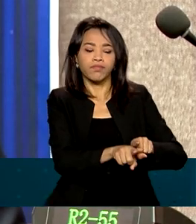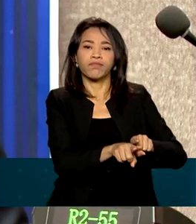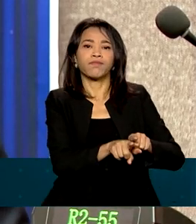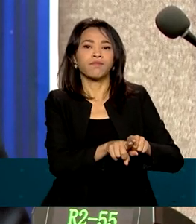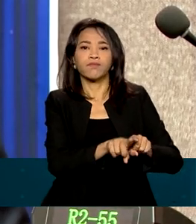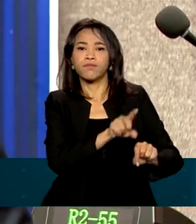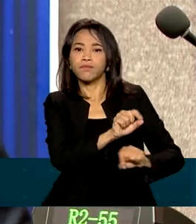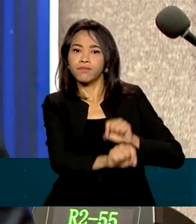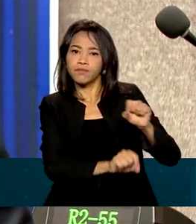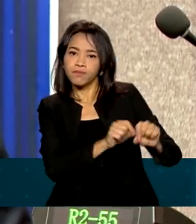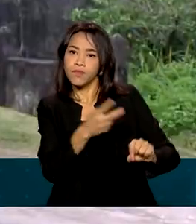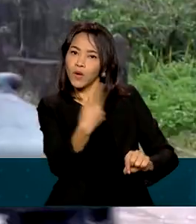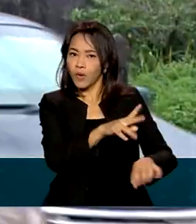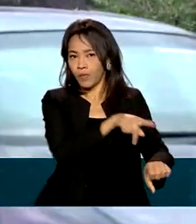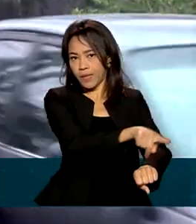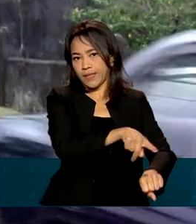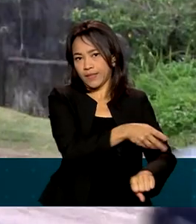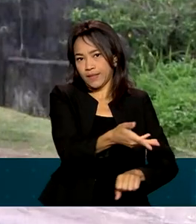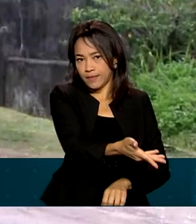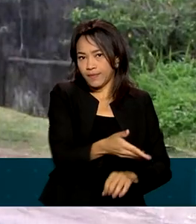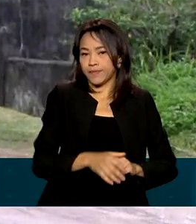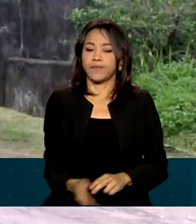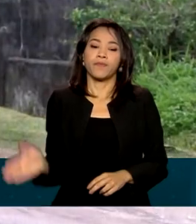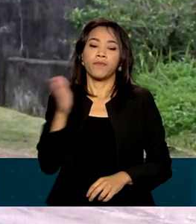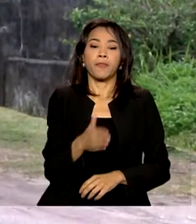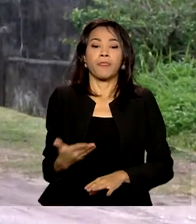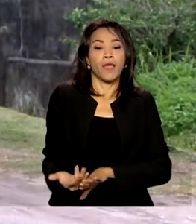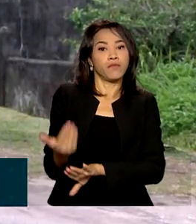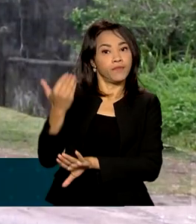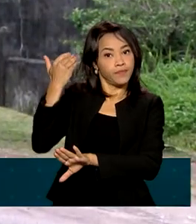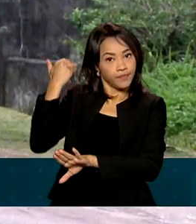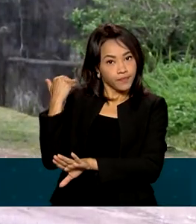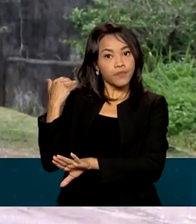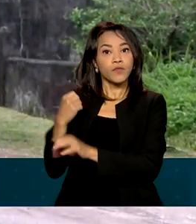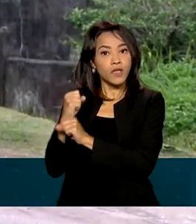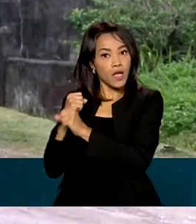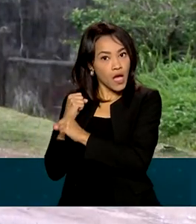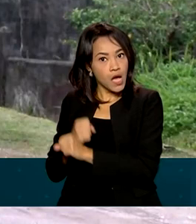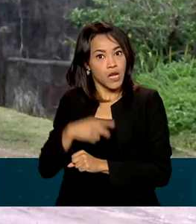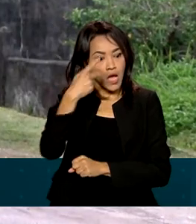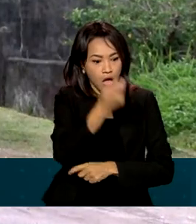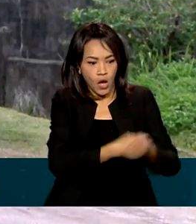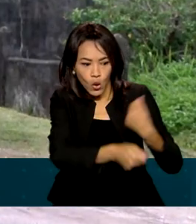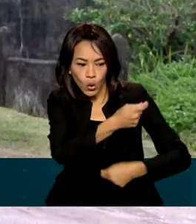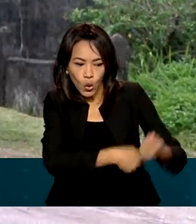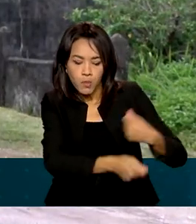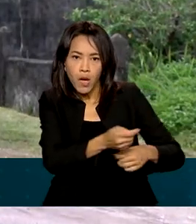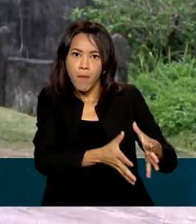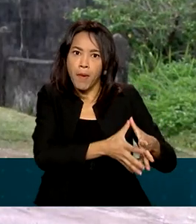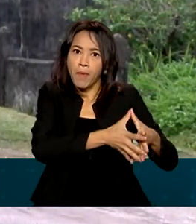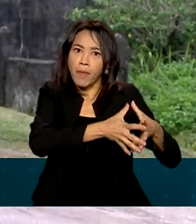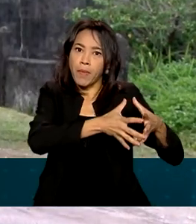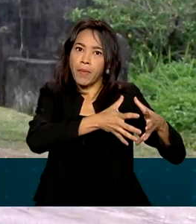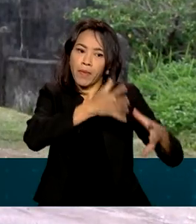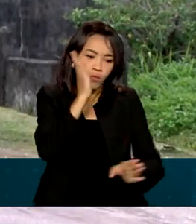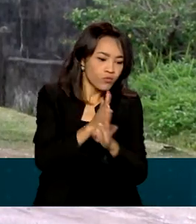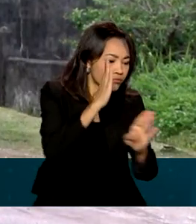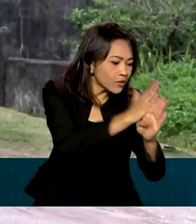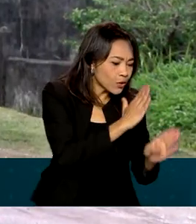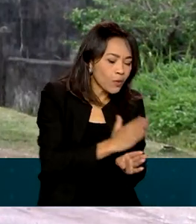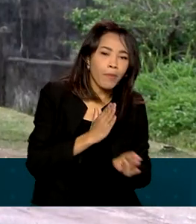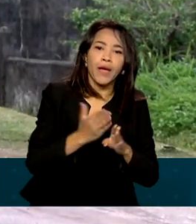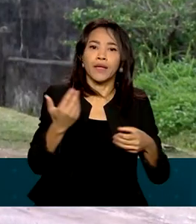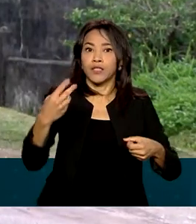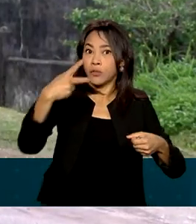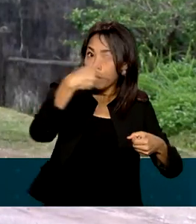com a Guiana. Nos últimos anos, a economia da Guiana cresceu com a descoberta de poços de petróleo. O